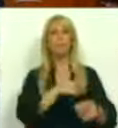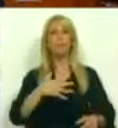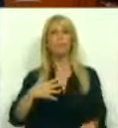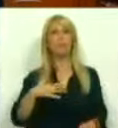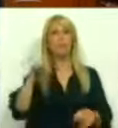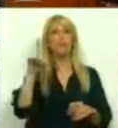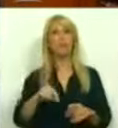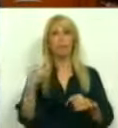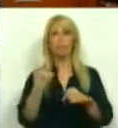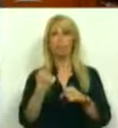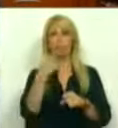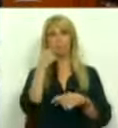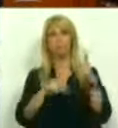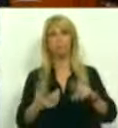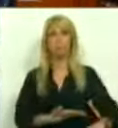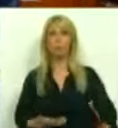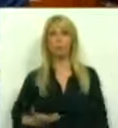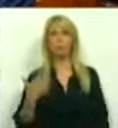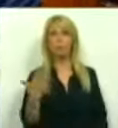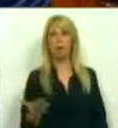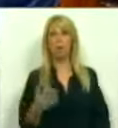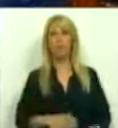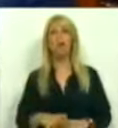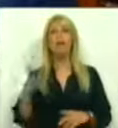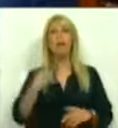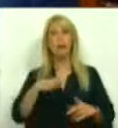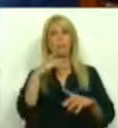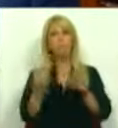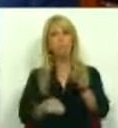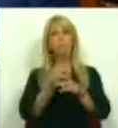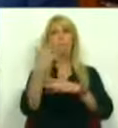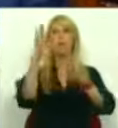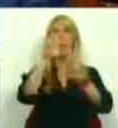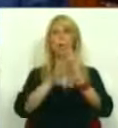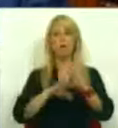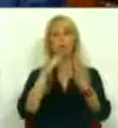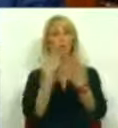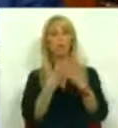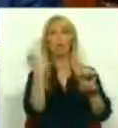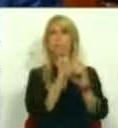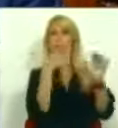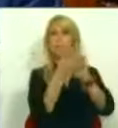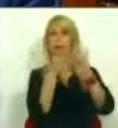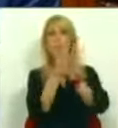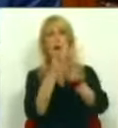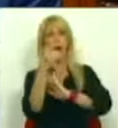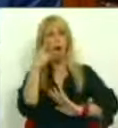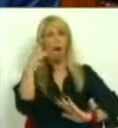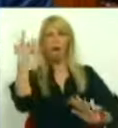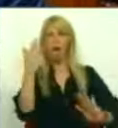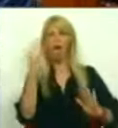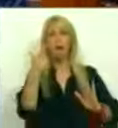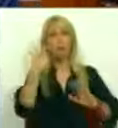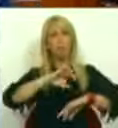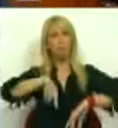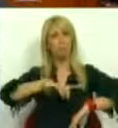e aos desempregados, que visa criar condições para a criação de postos de trabalho de longa duração, que aposta